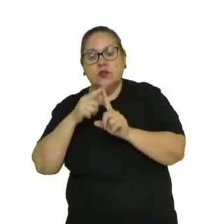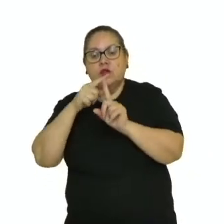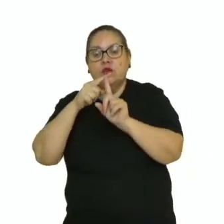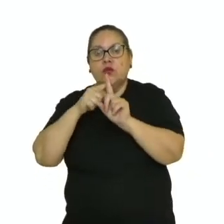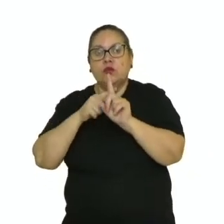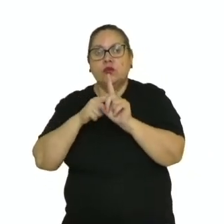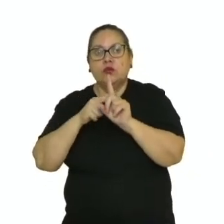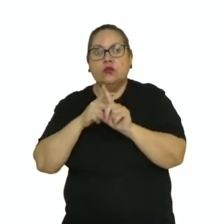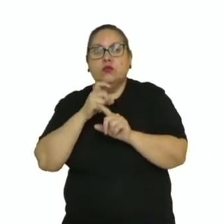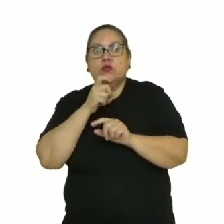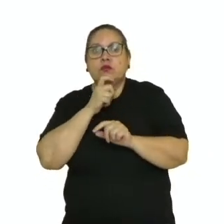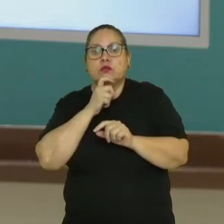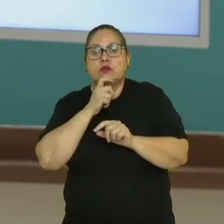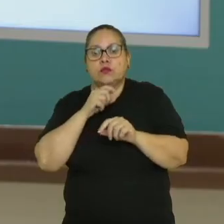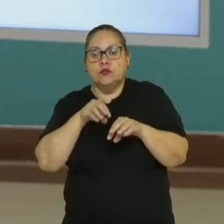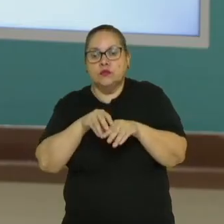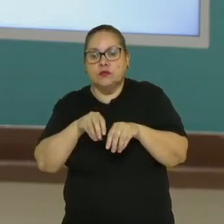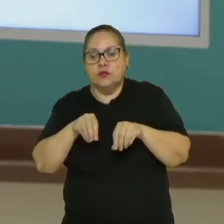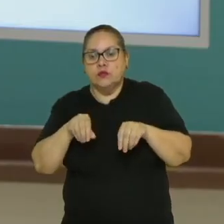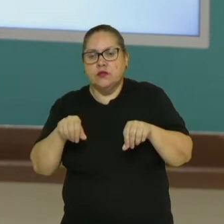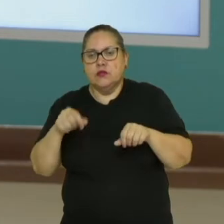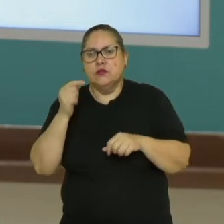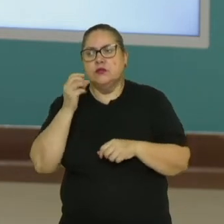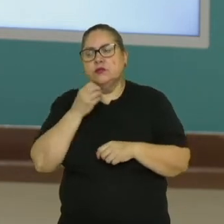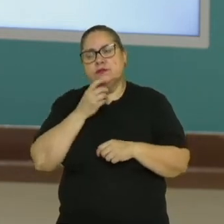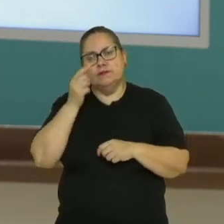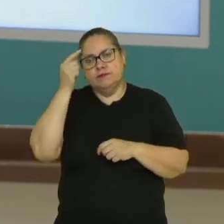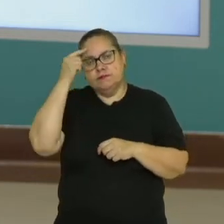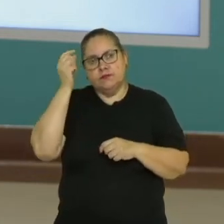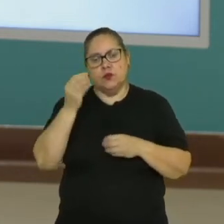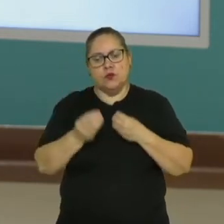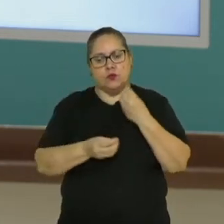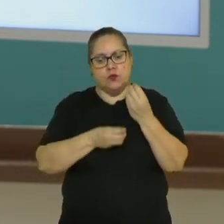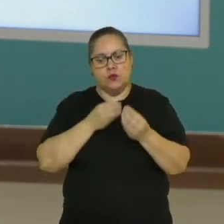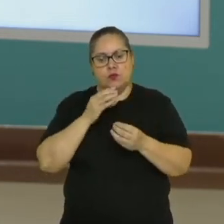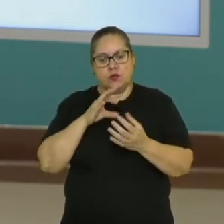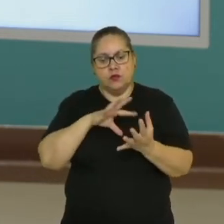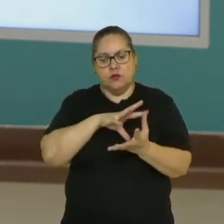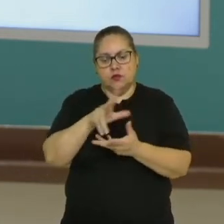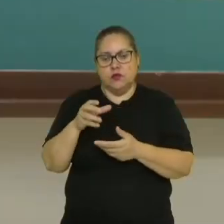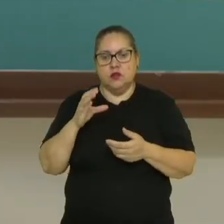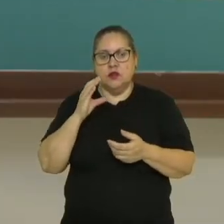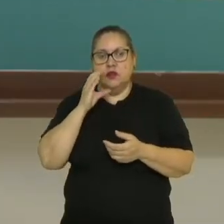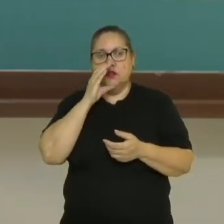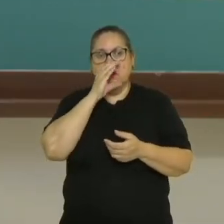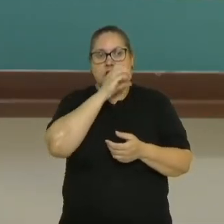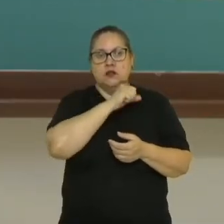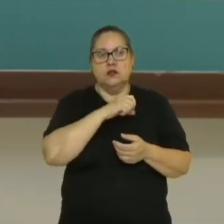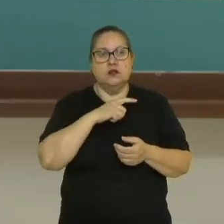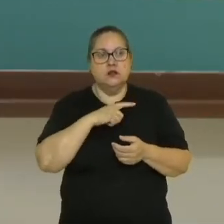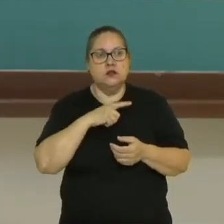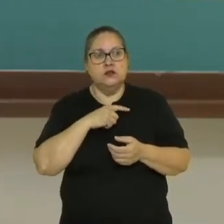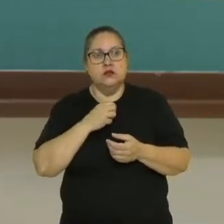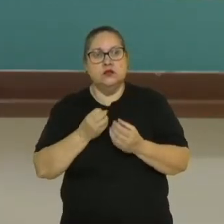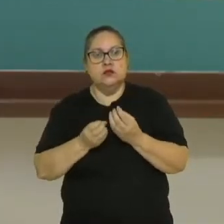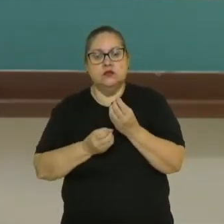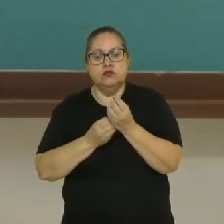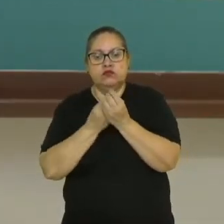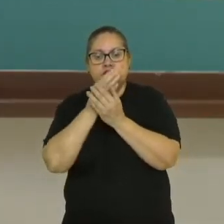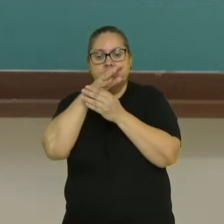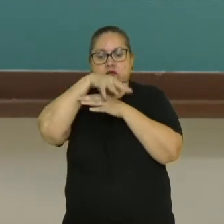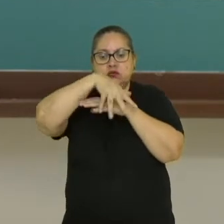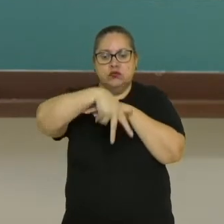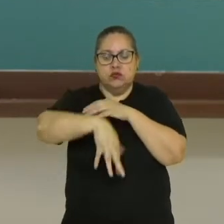da superfície terrestre. Então, olha que interessante. Como a Terra era muito quente, nós tínhamos muitos vulcões entrando em